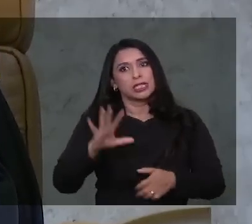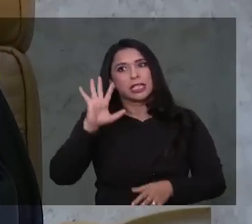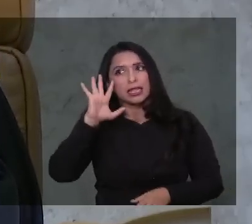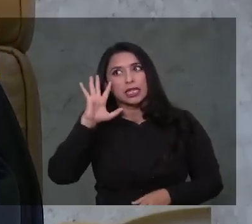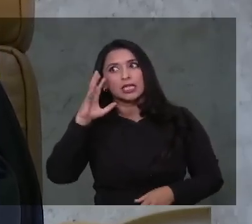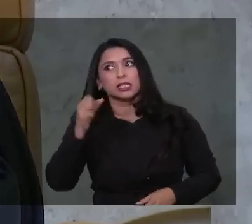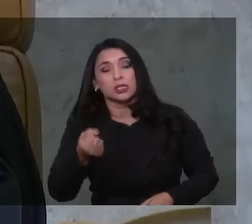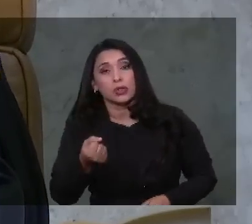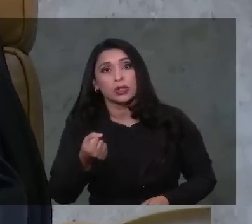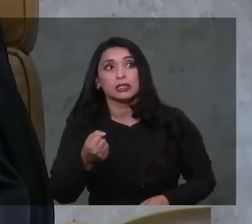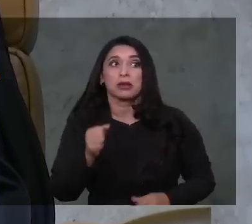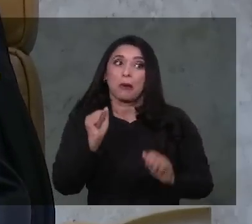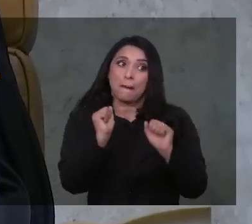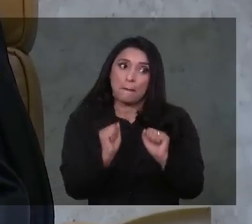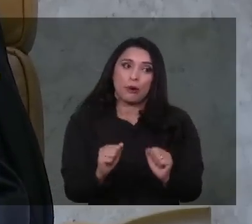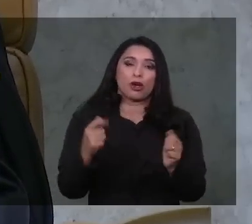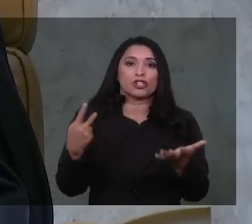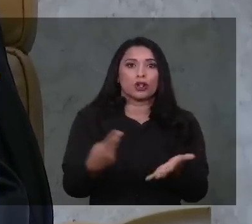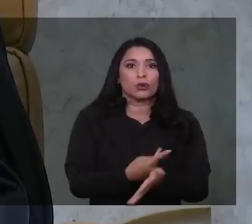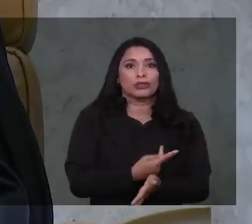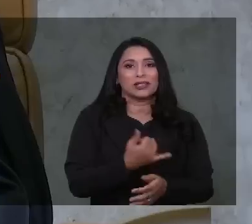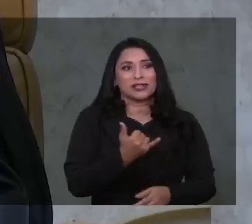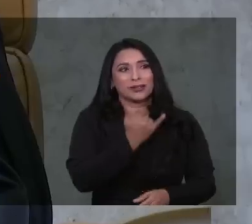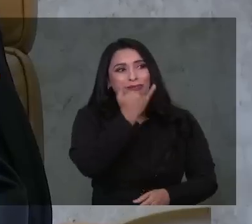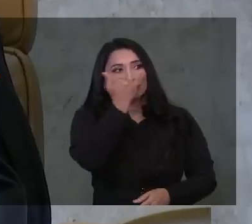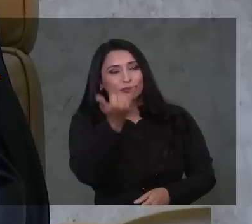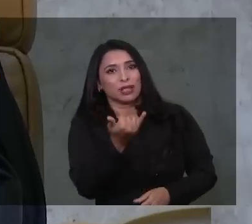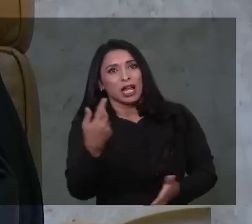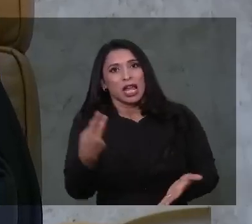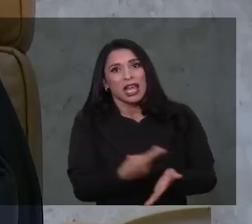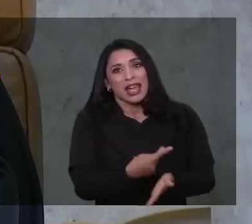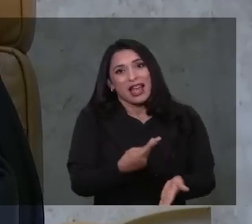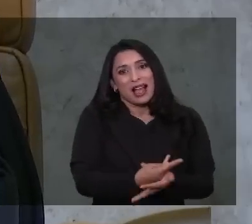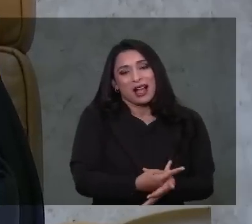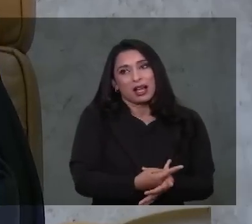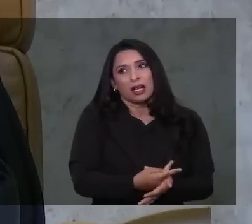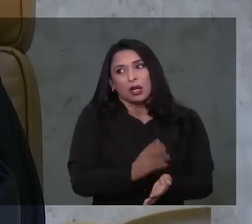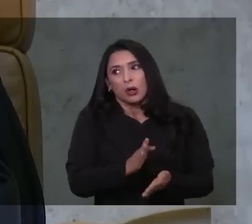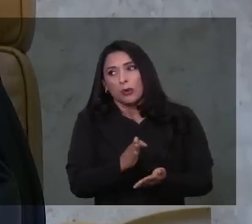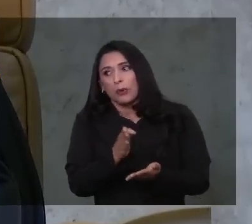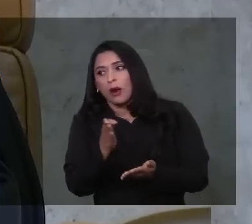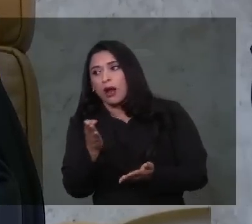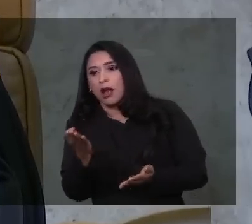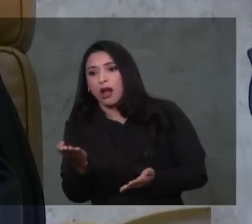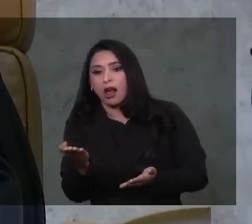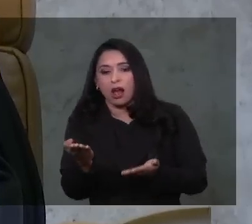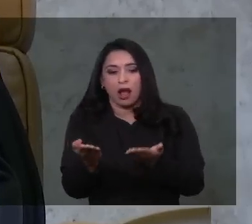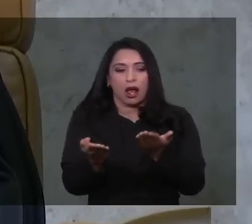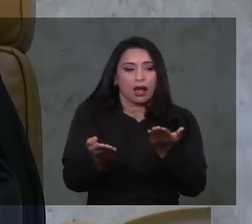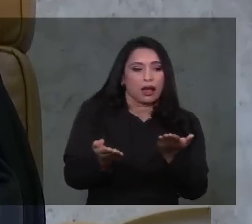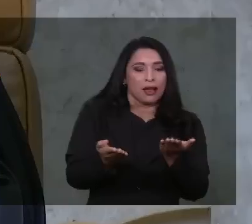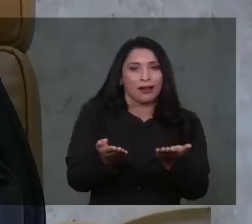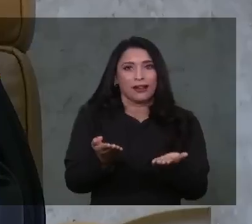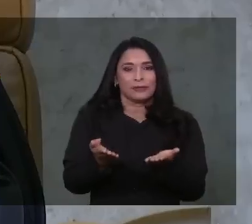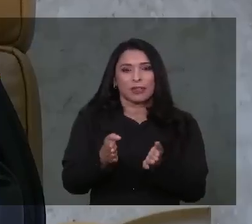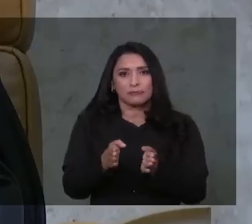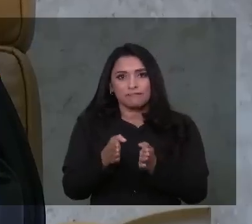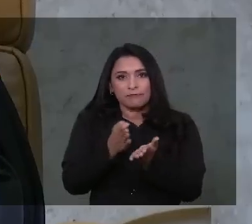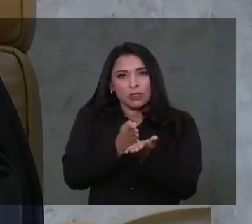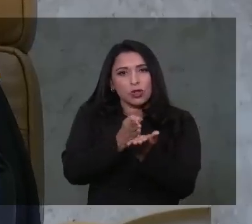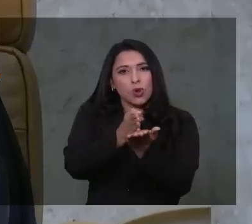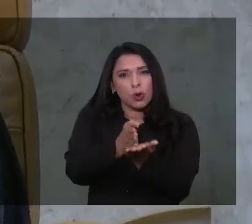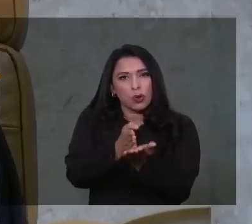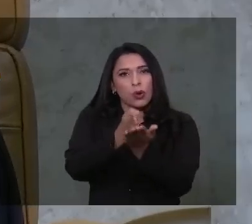errar. A gente se inclina um pouco para um lado, um pouco para o outro e segue em frente. É assim para todo